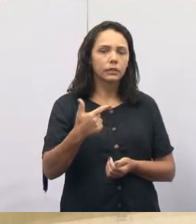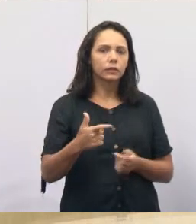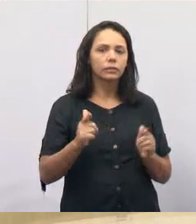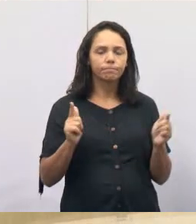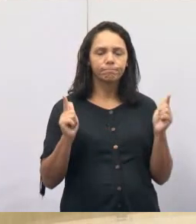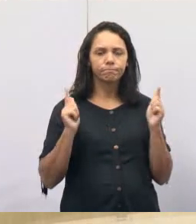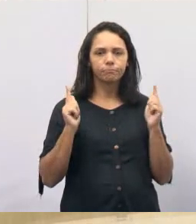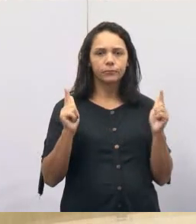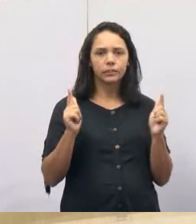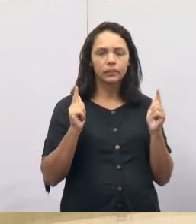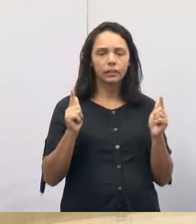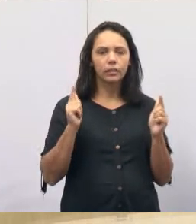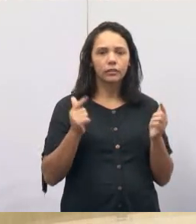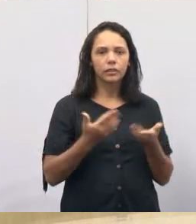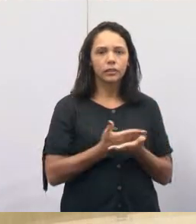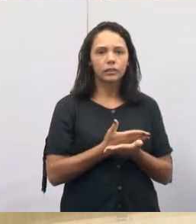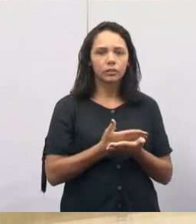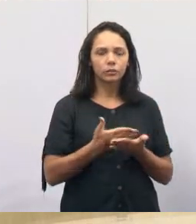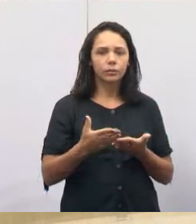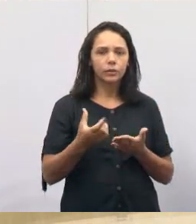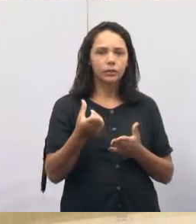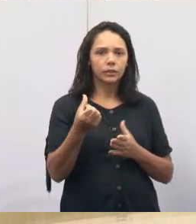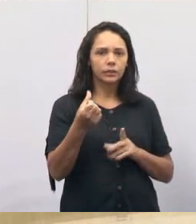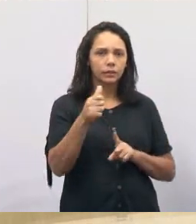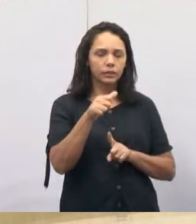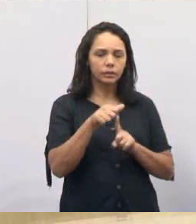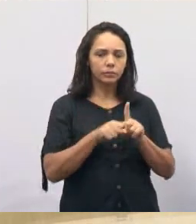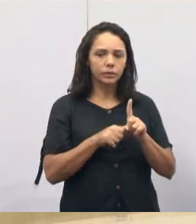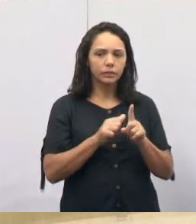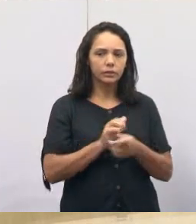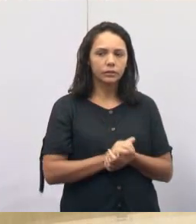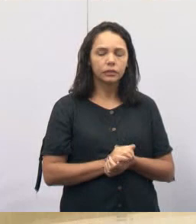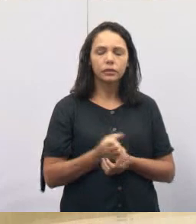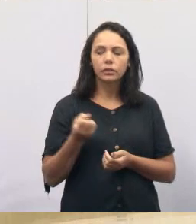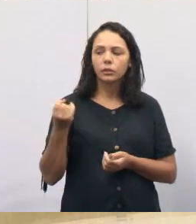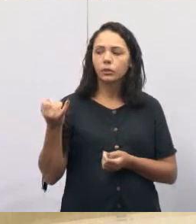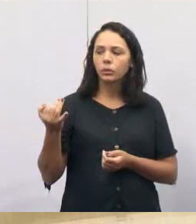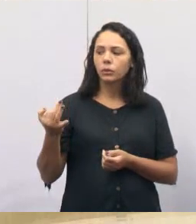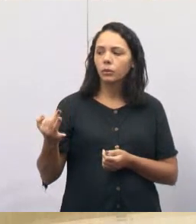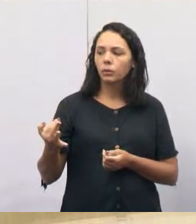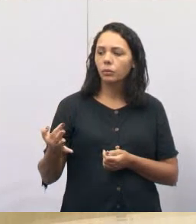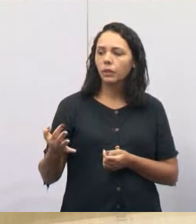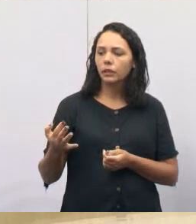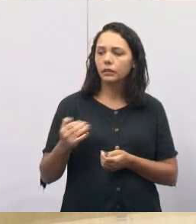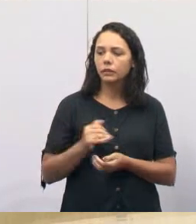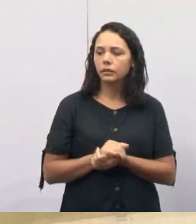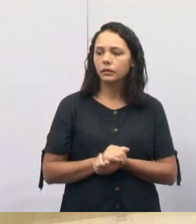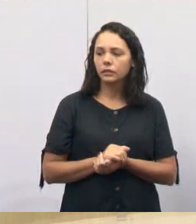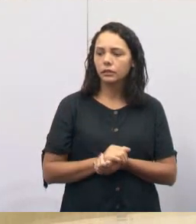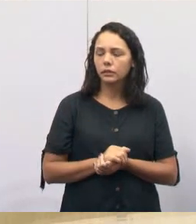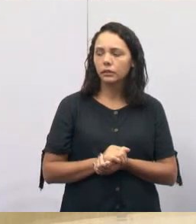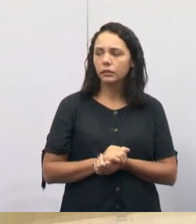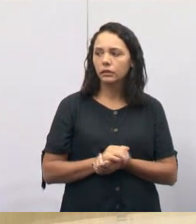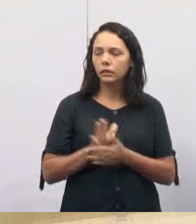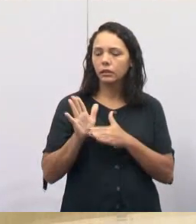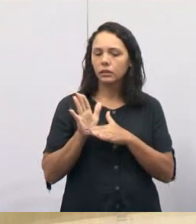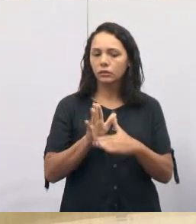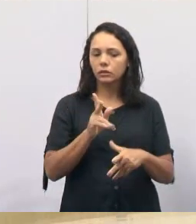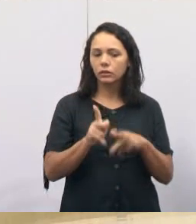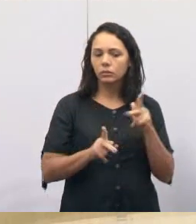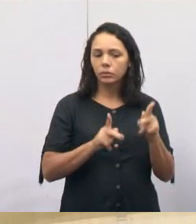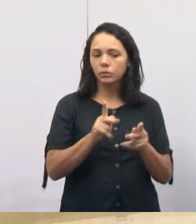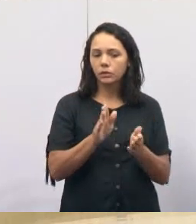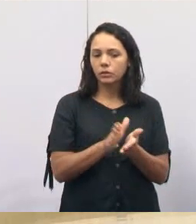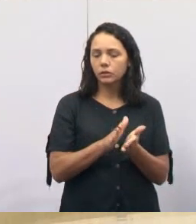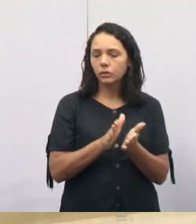especialidade médica no primeiro semestre de 2022. 3. Quantos desses atendimentos são para a população da cidade de Jacareí